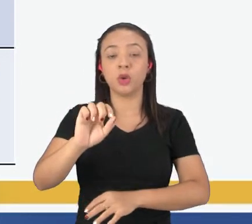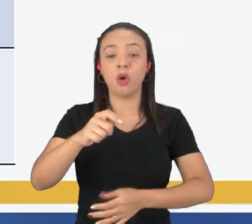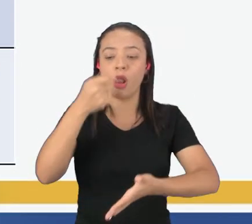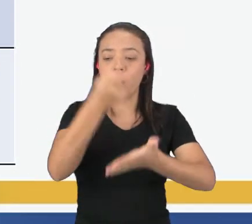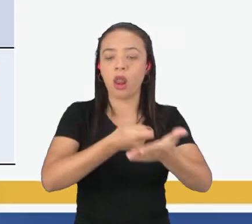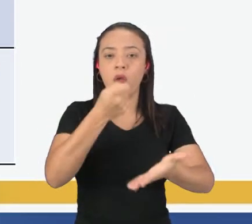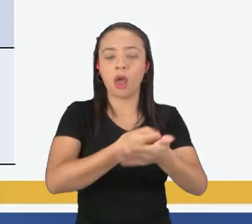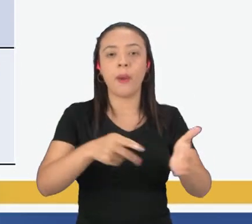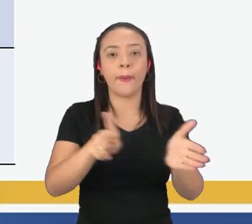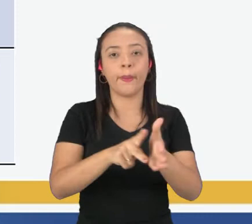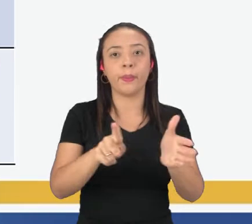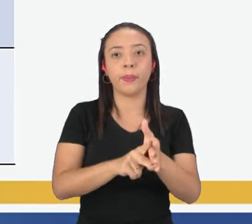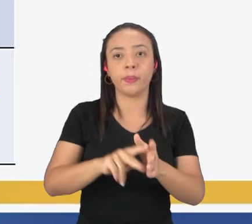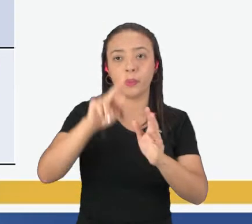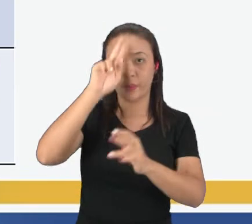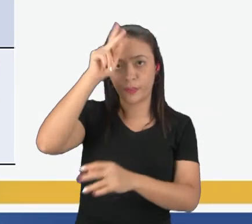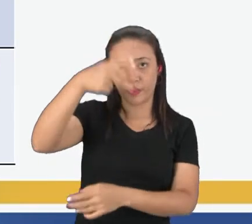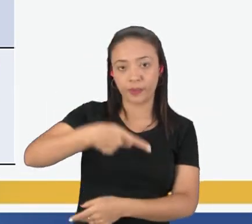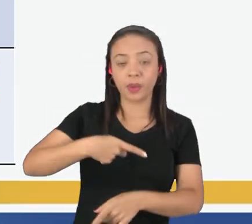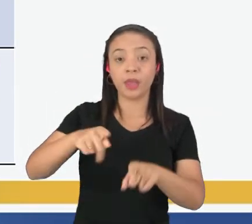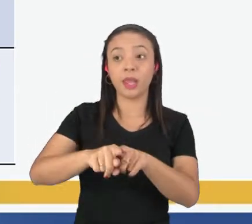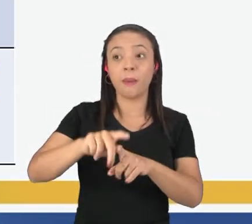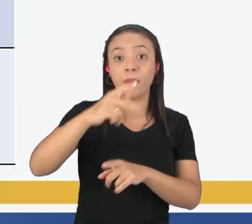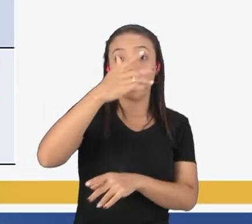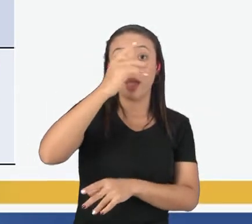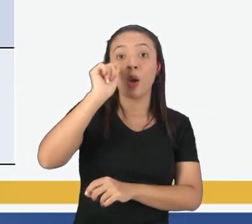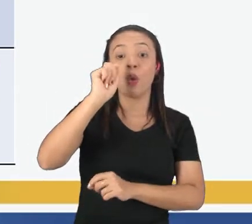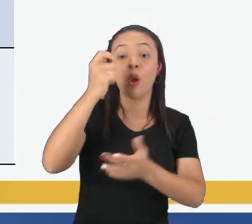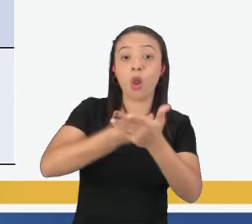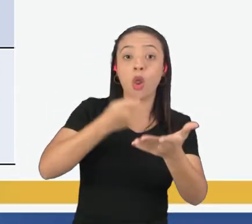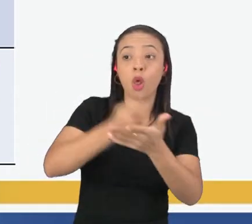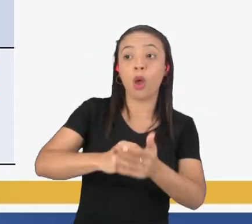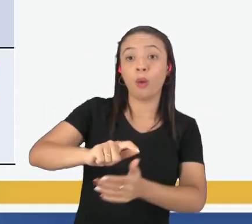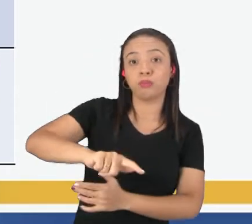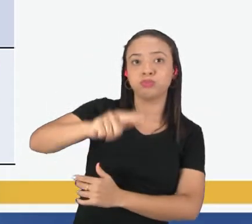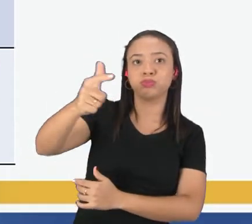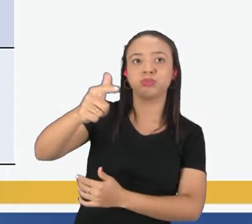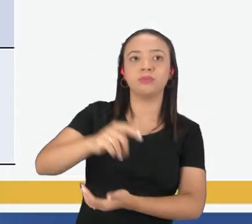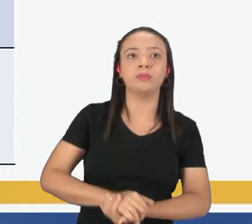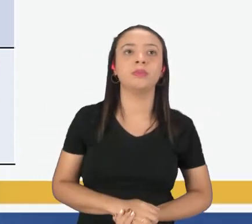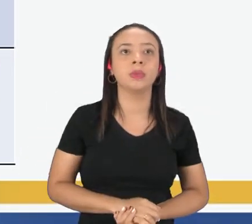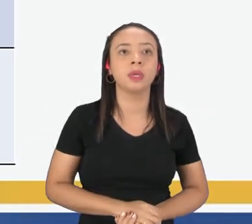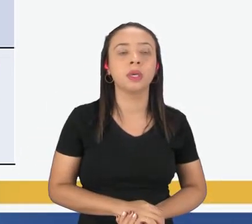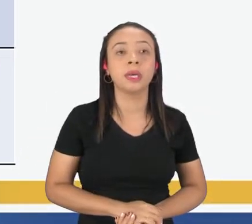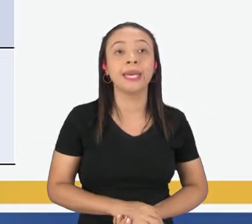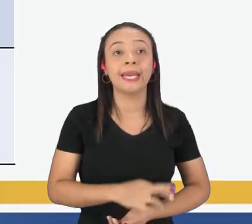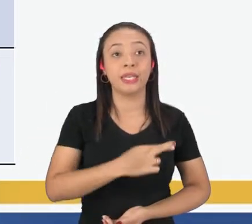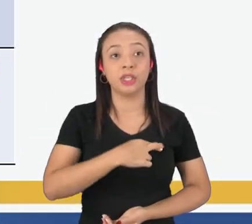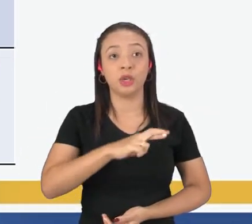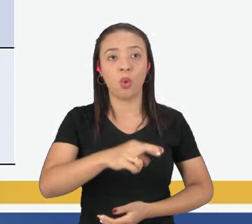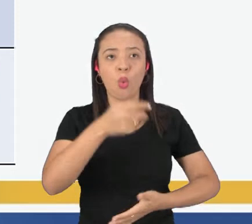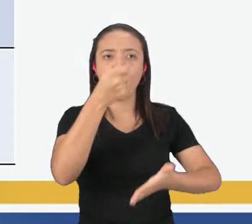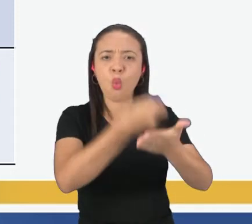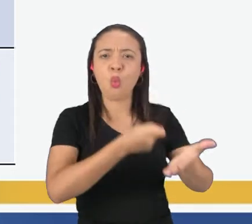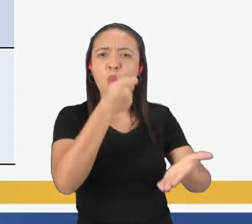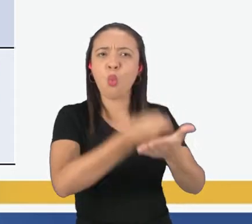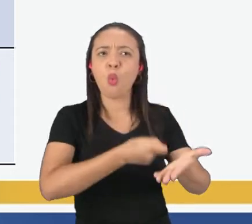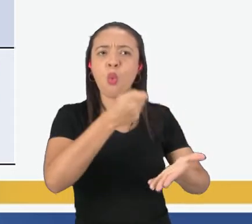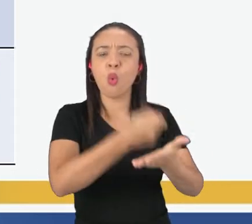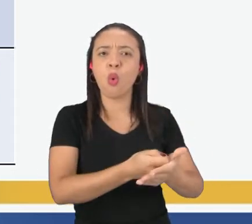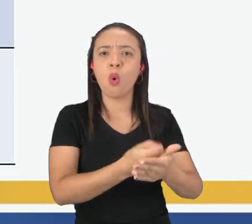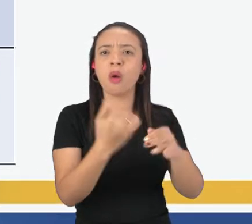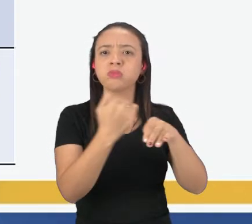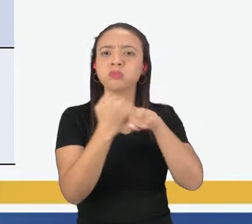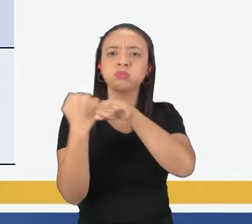própria dignidade e a dignidade do outro. E, enquanto a religião fala luta por igualdade social, a